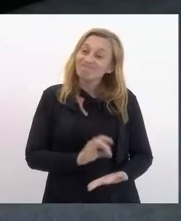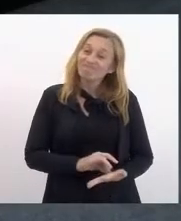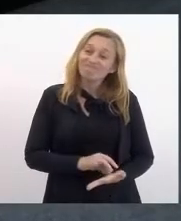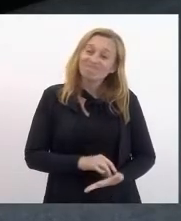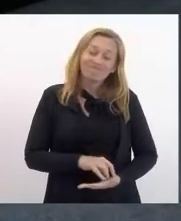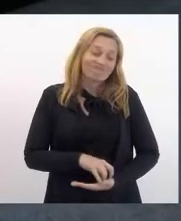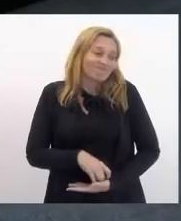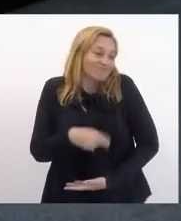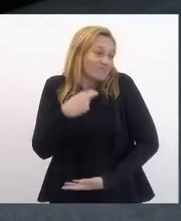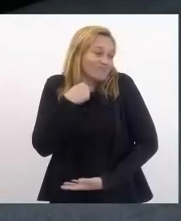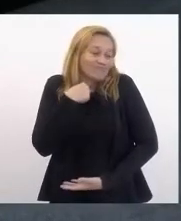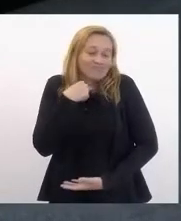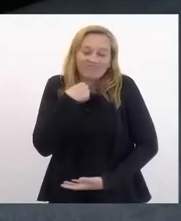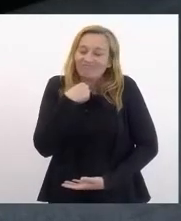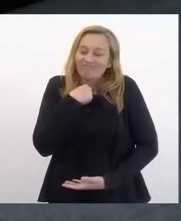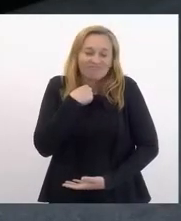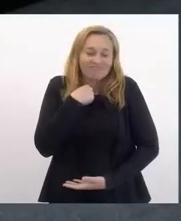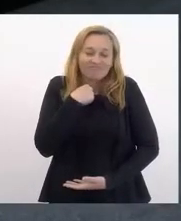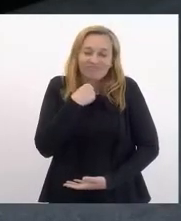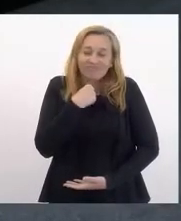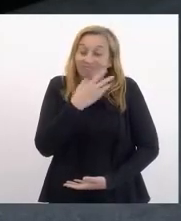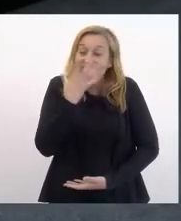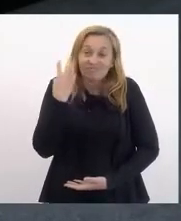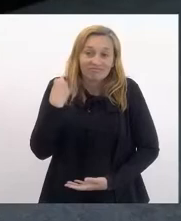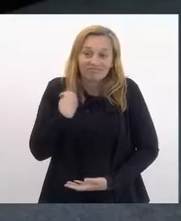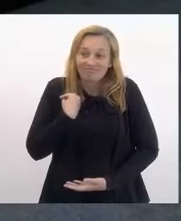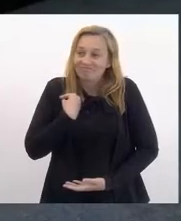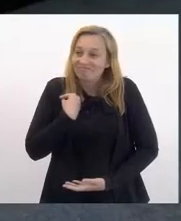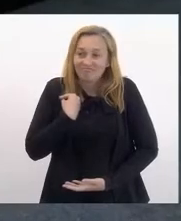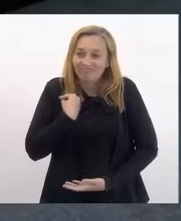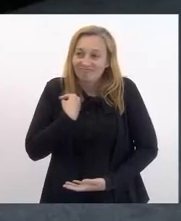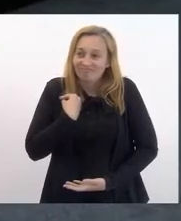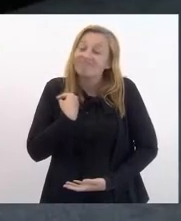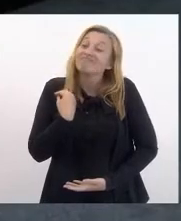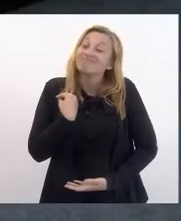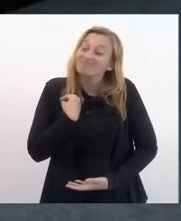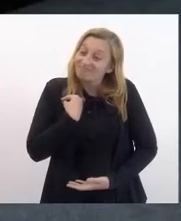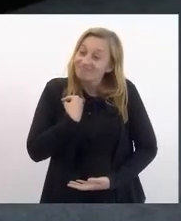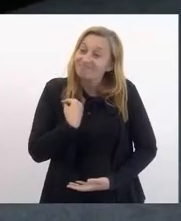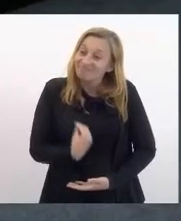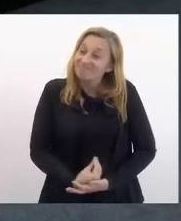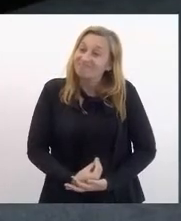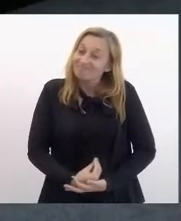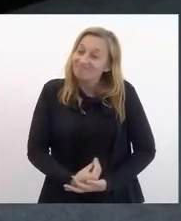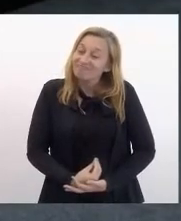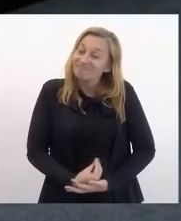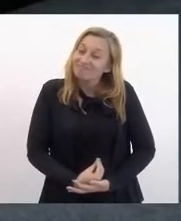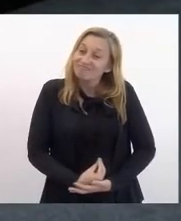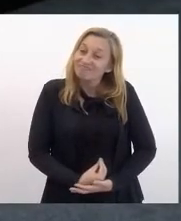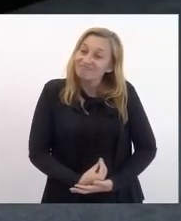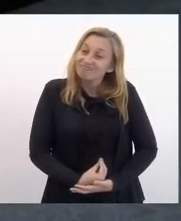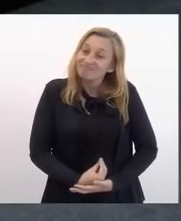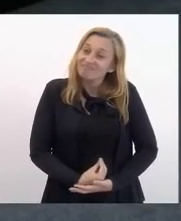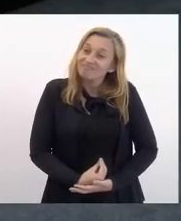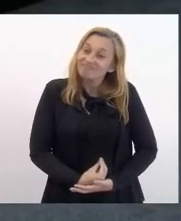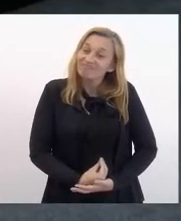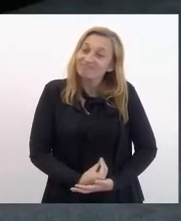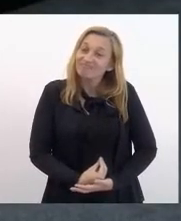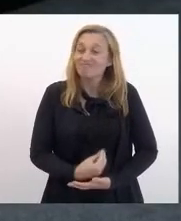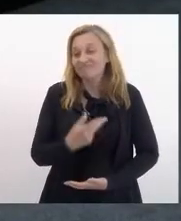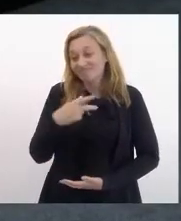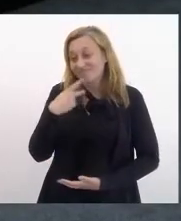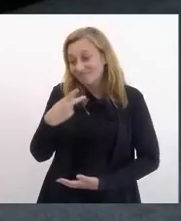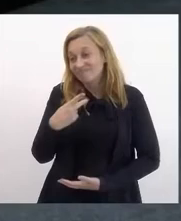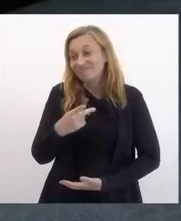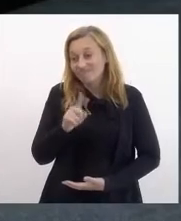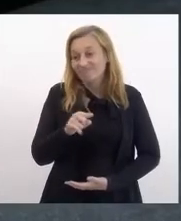não podemos deixar passar em branco sem fazer exatamente essas citações.